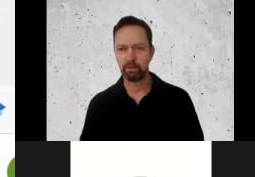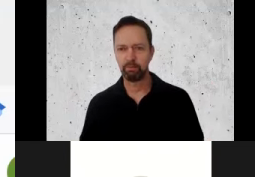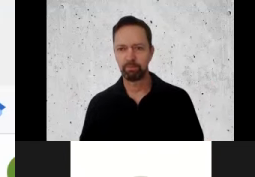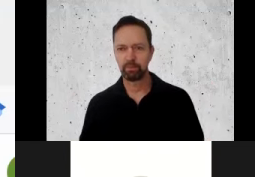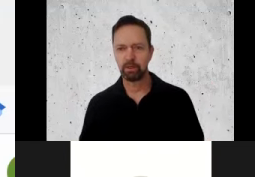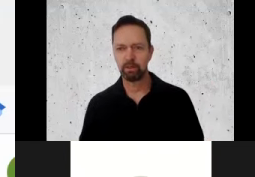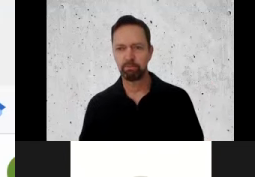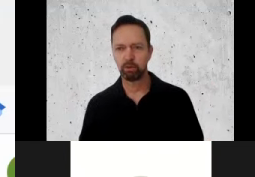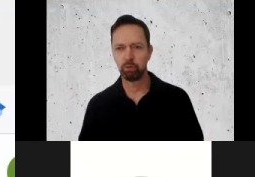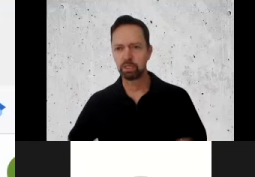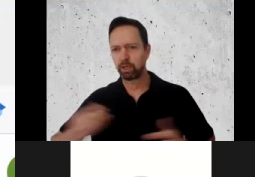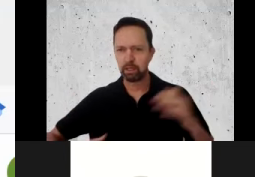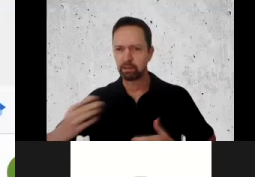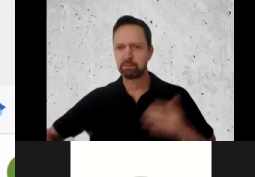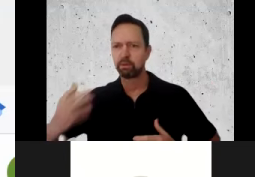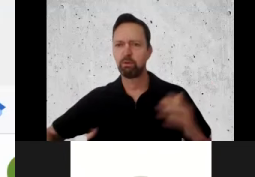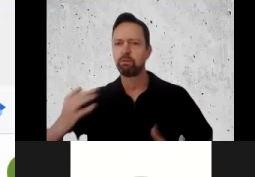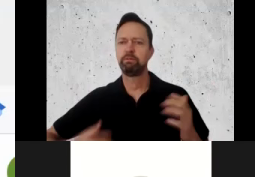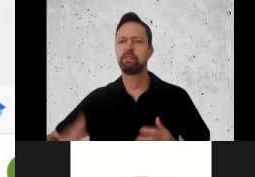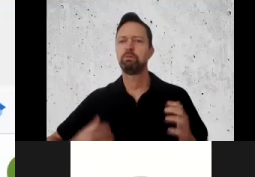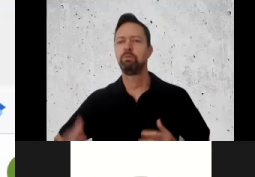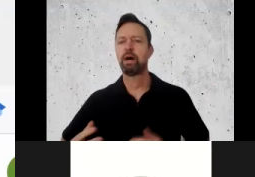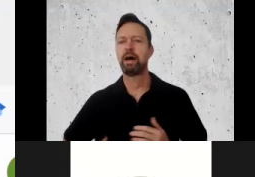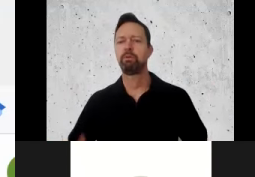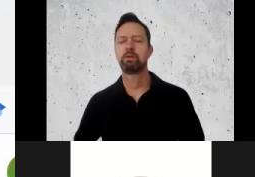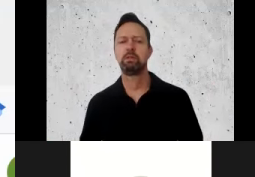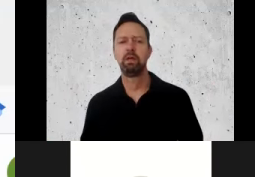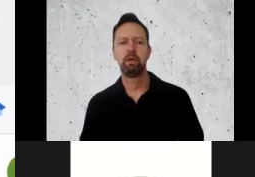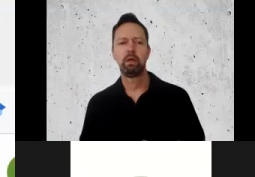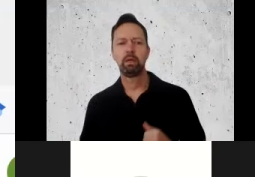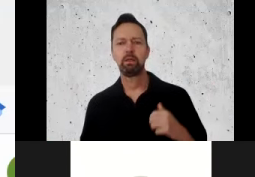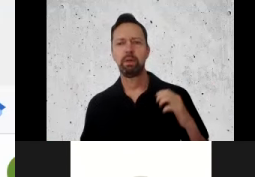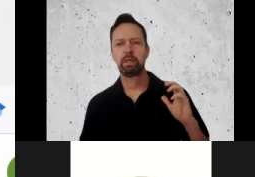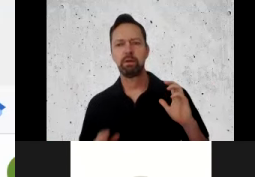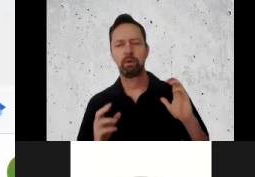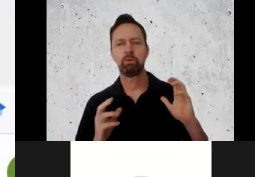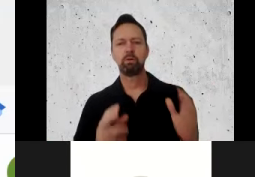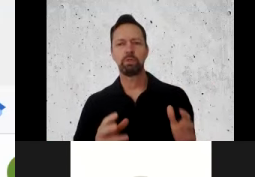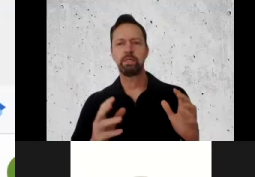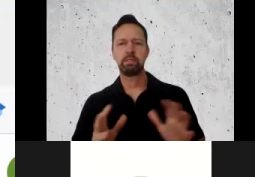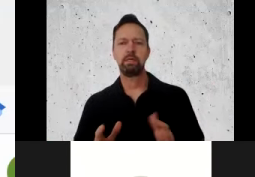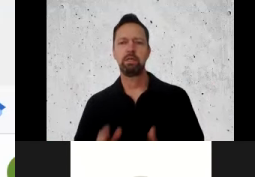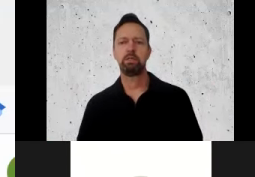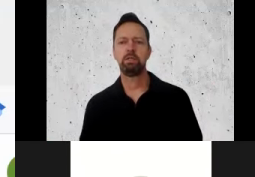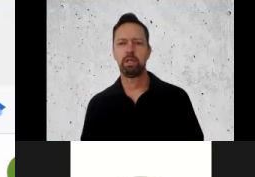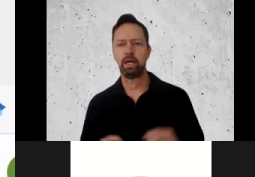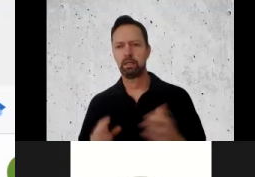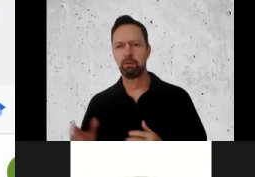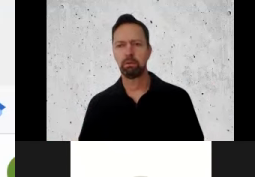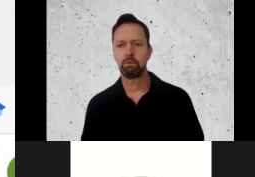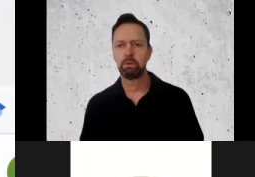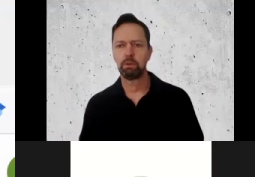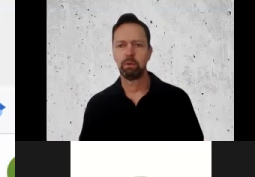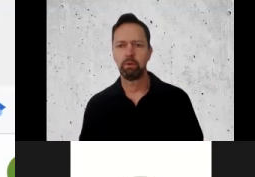né? Perguntas, porque conferência é tudo meio rápido, assim. Então, tem que ser uma pergunta concisa e